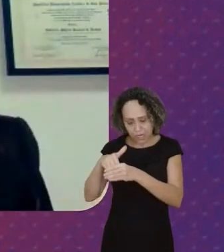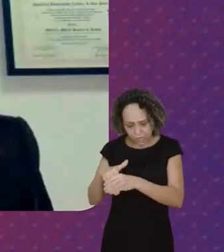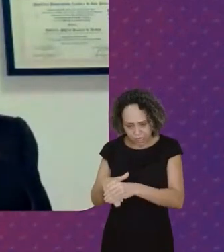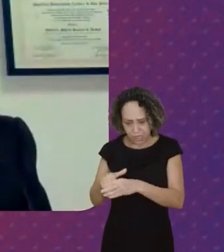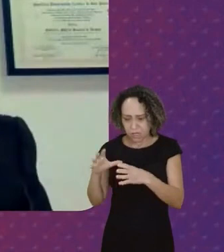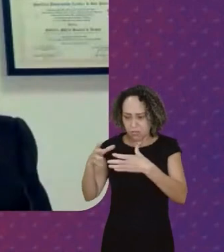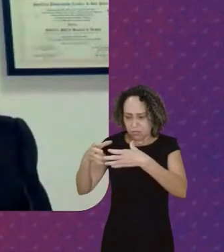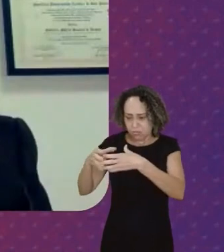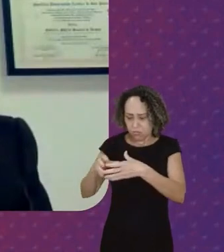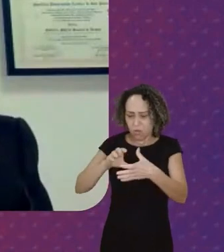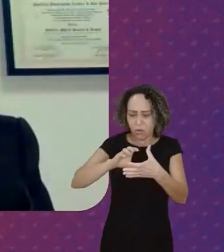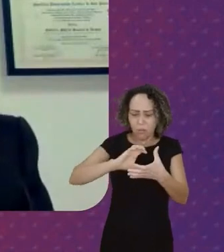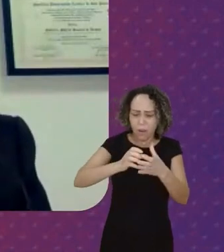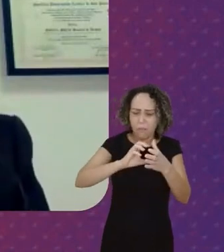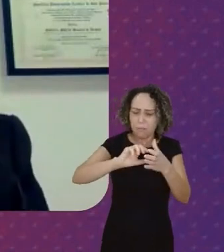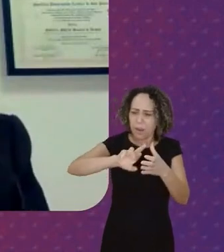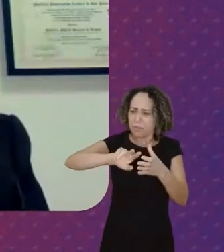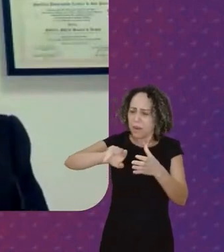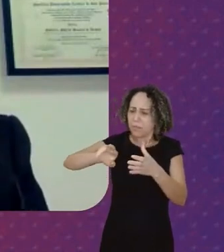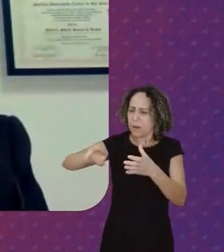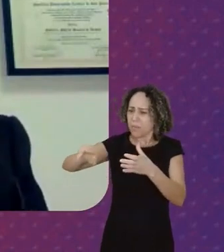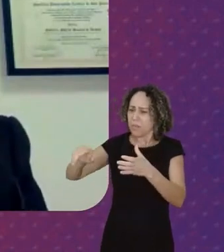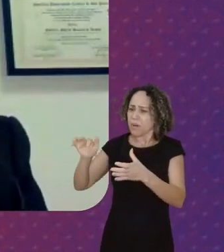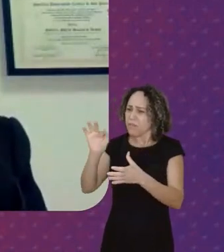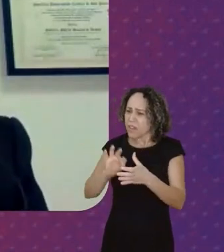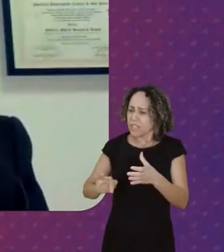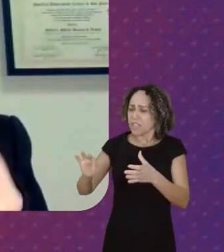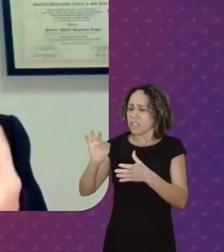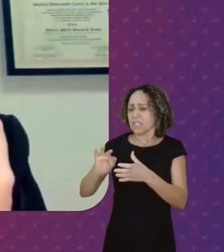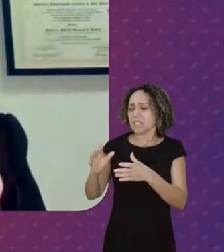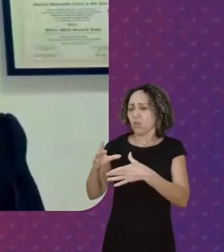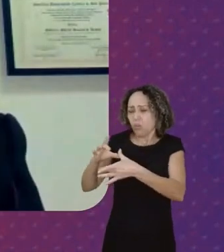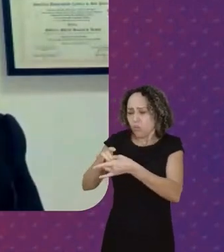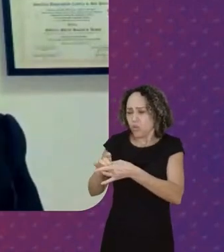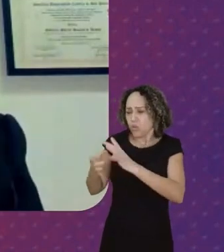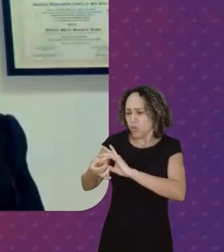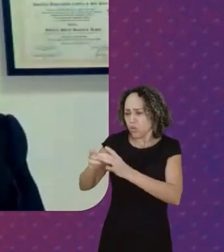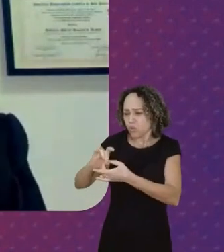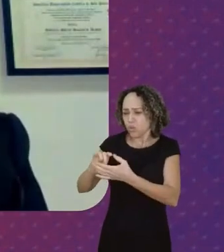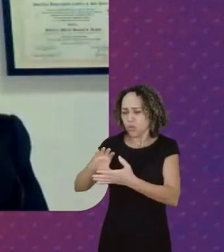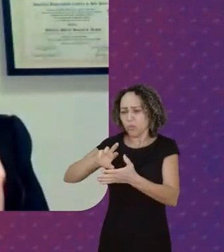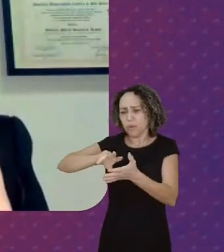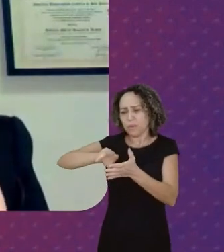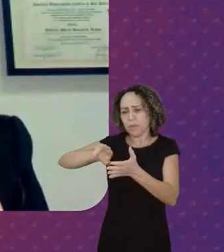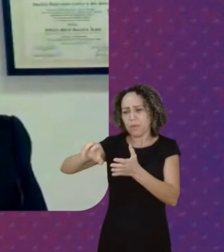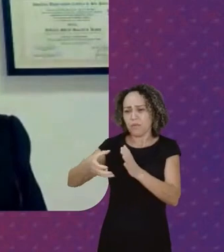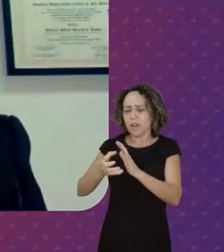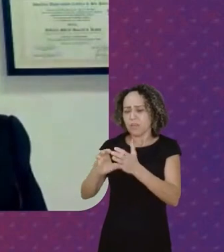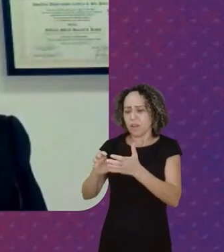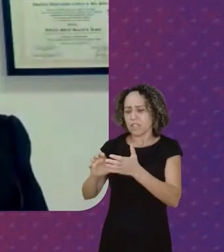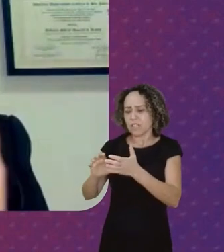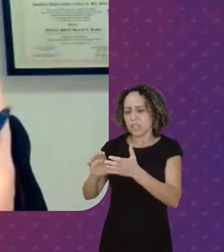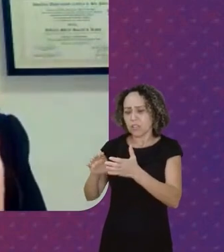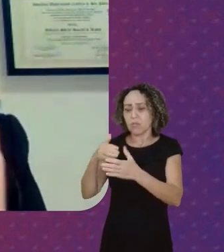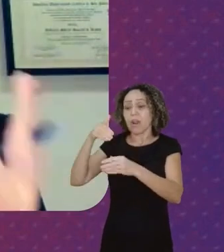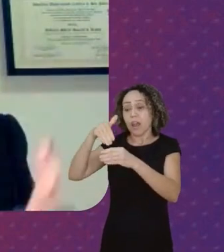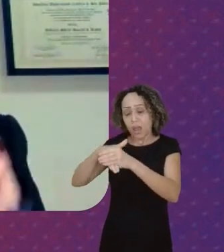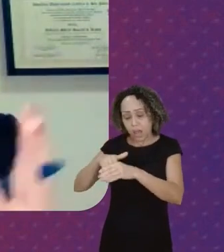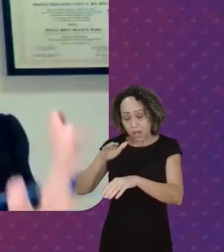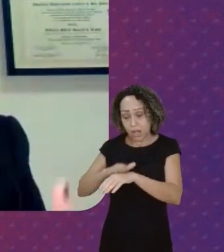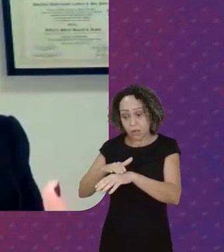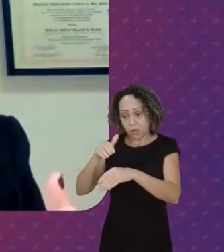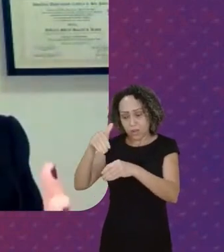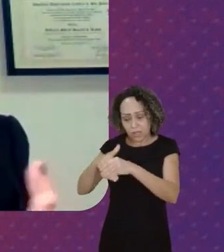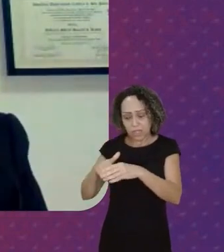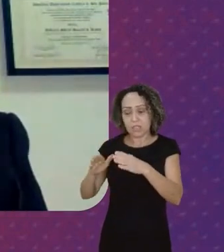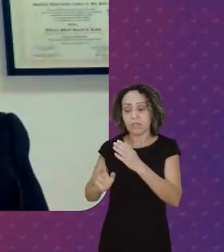essa federação, ela vai ter que ter um estatuto único, então ela vai ter que ter uma ideologia, um ideário programático, um